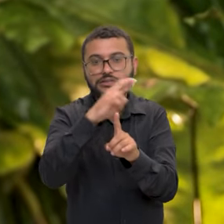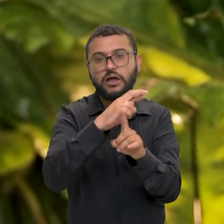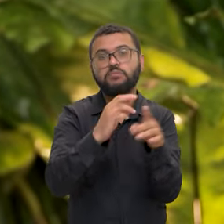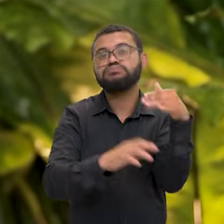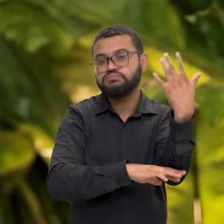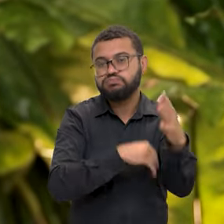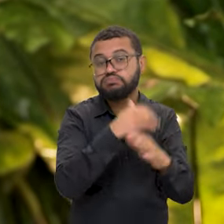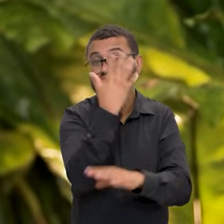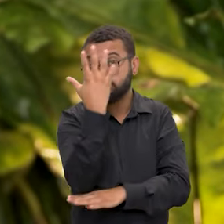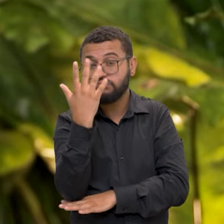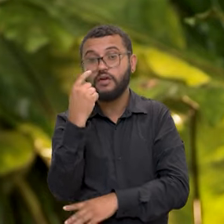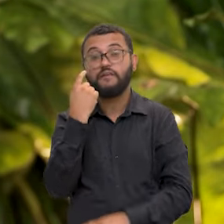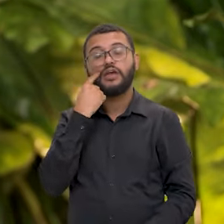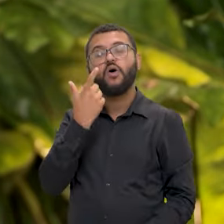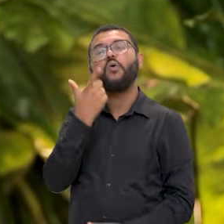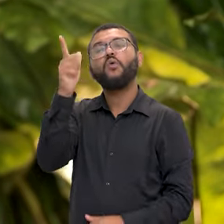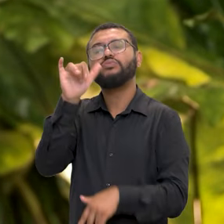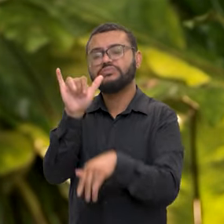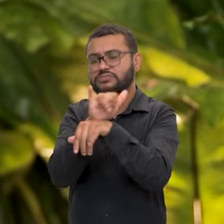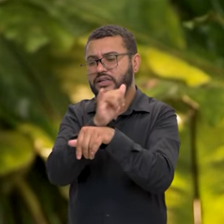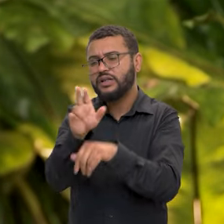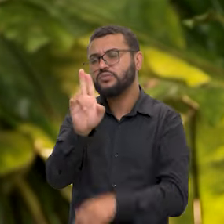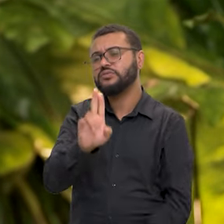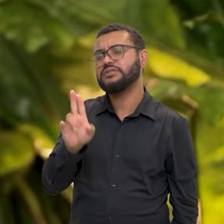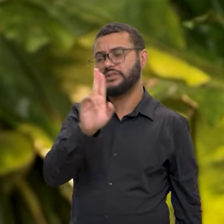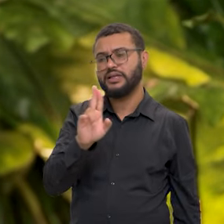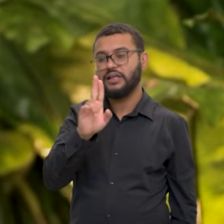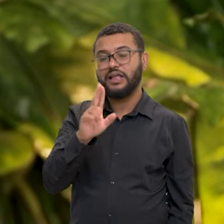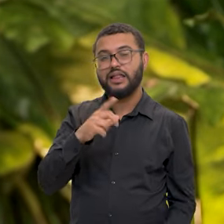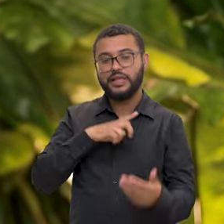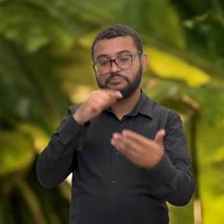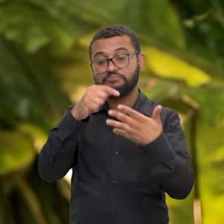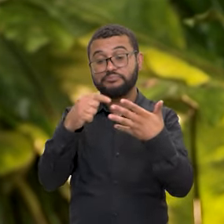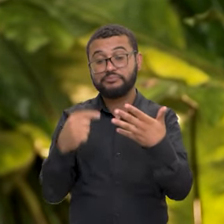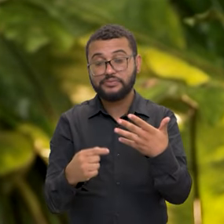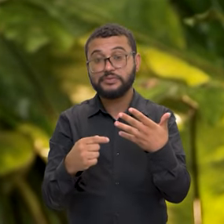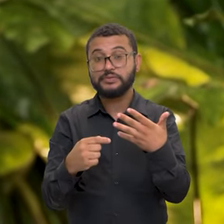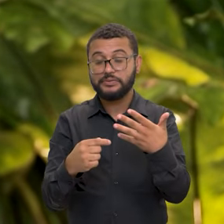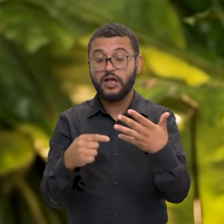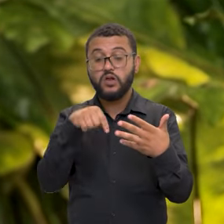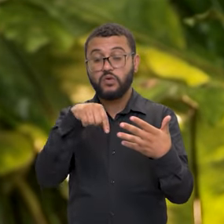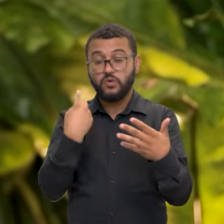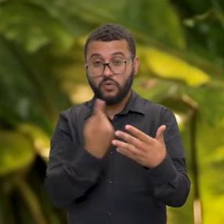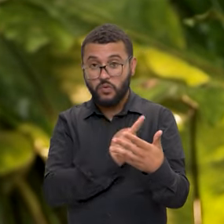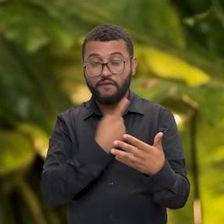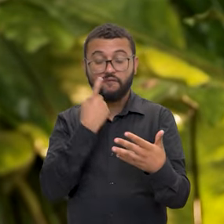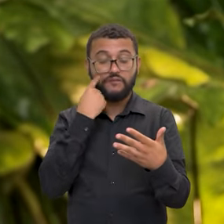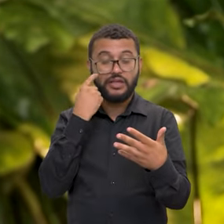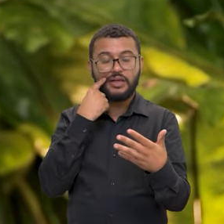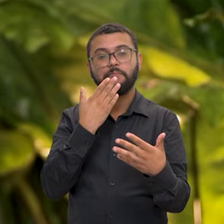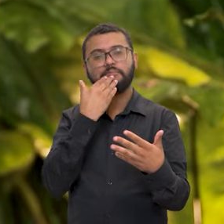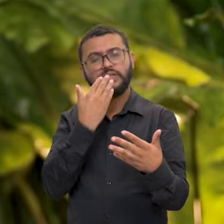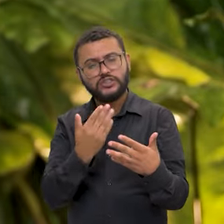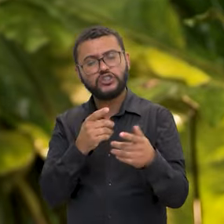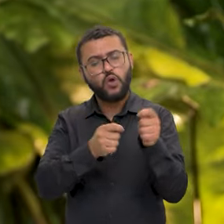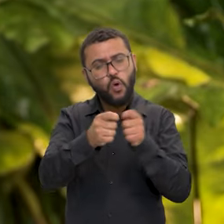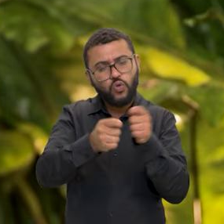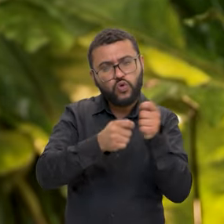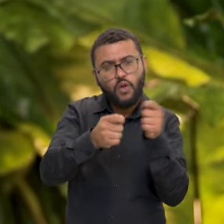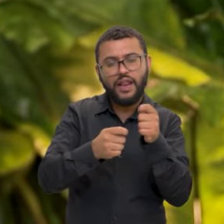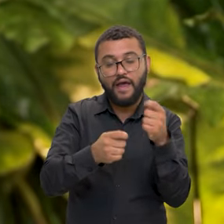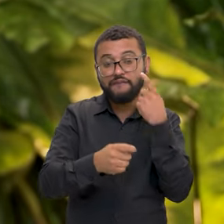comando e controle, de muita fiscalização, fez com que a gente tivesse só no primeiro semestre uma redução já de 50%